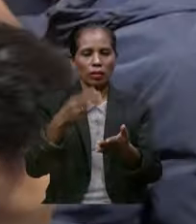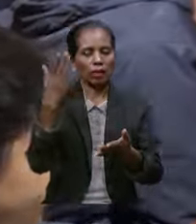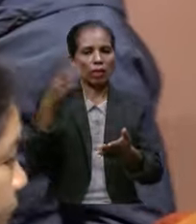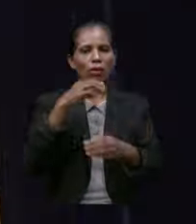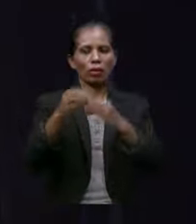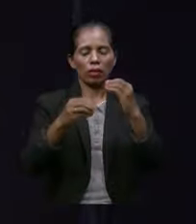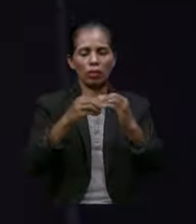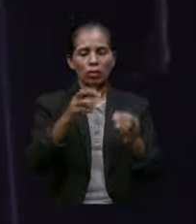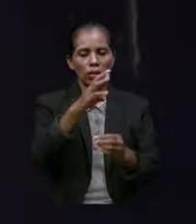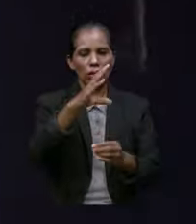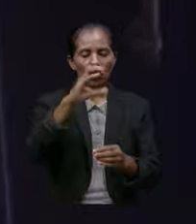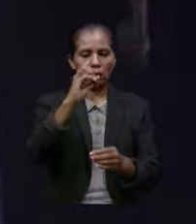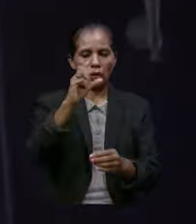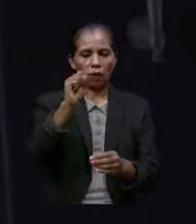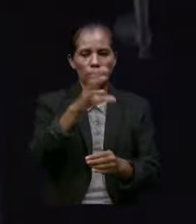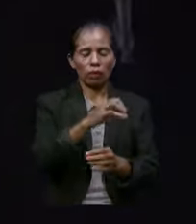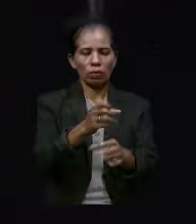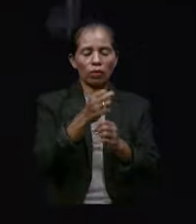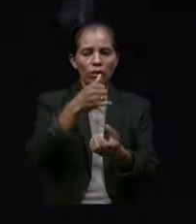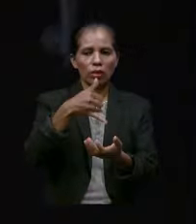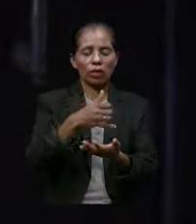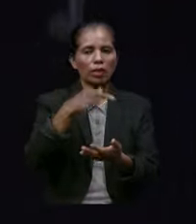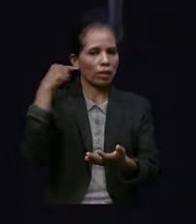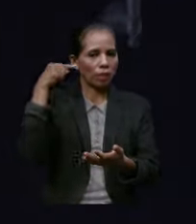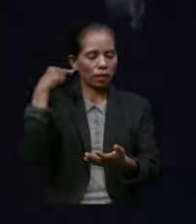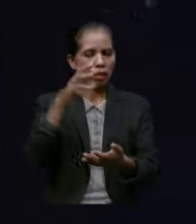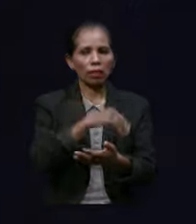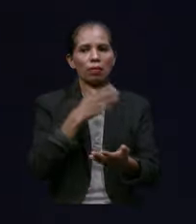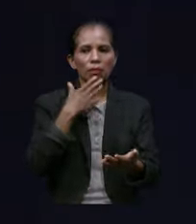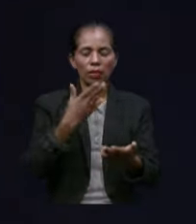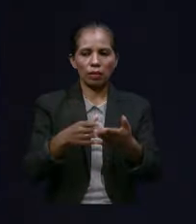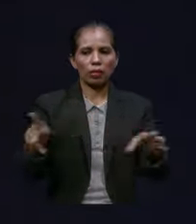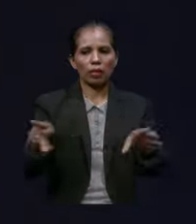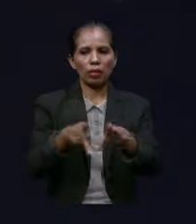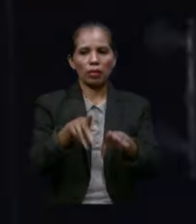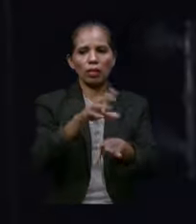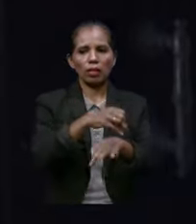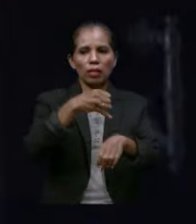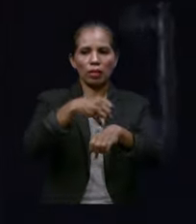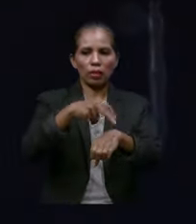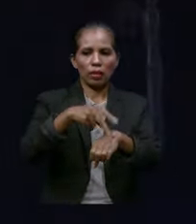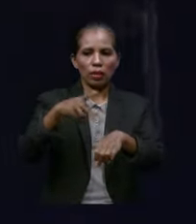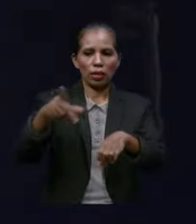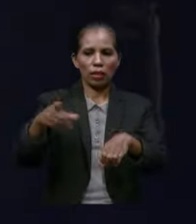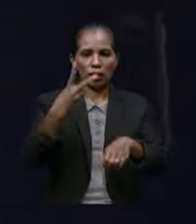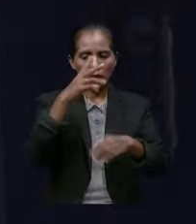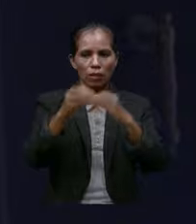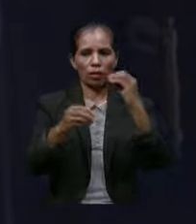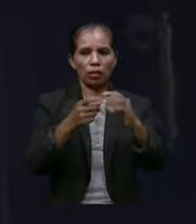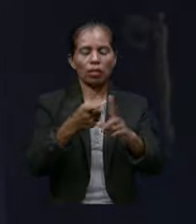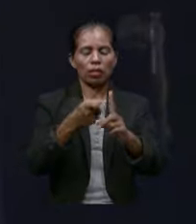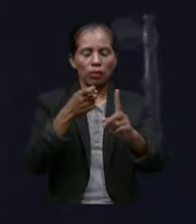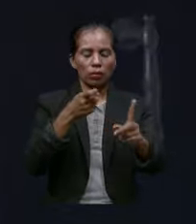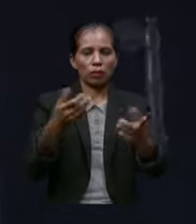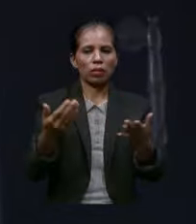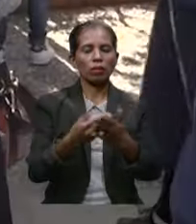Mac República Kosovo, Lelang Osamea, ba participante Sira Nebe de Acliu, e a Exposição Internacional Makmataho Coletivo Rusi Nova